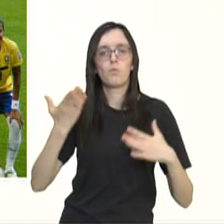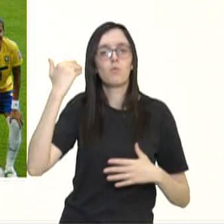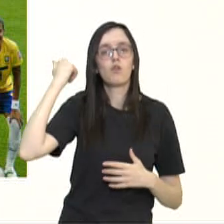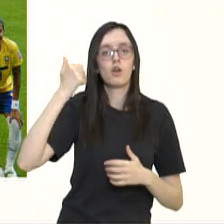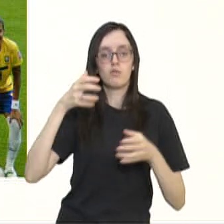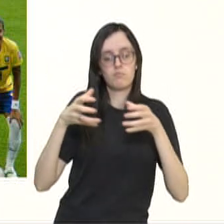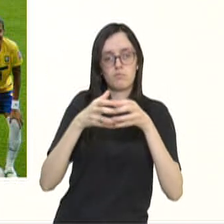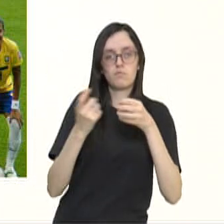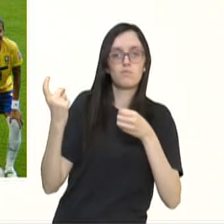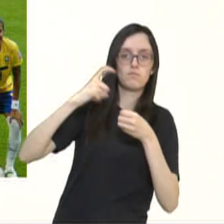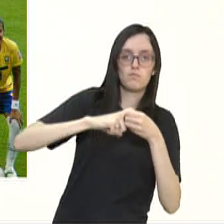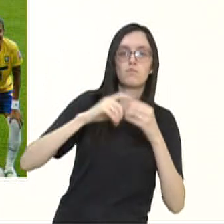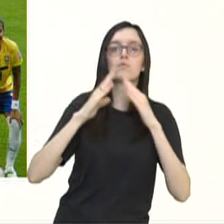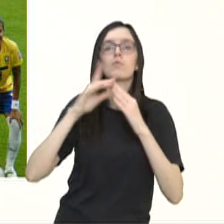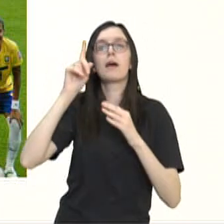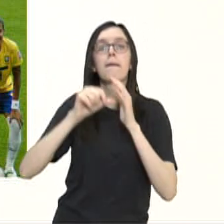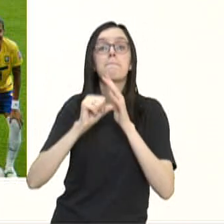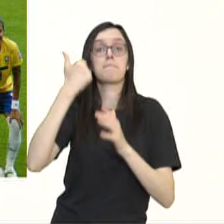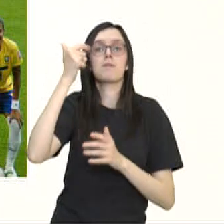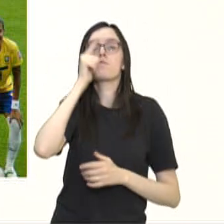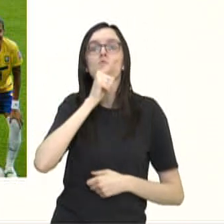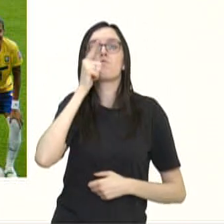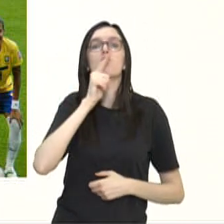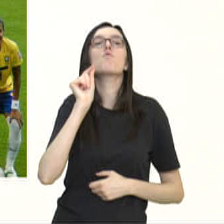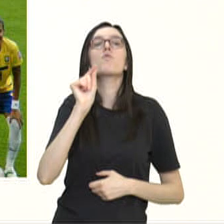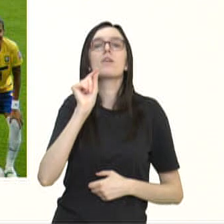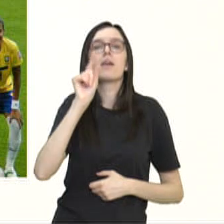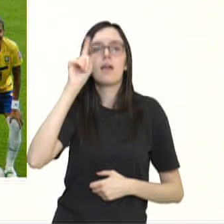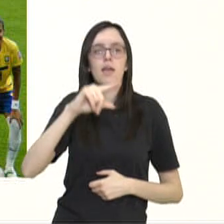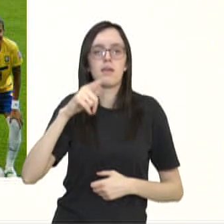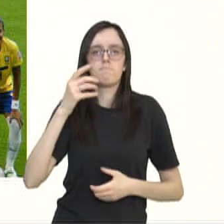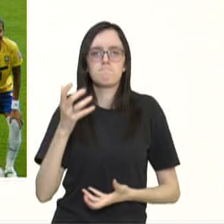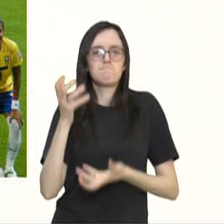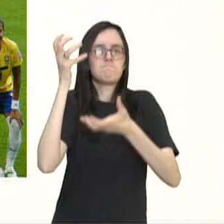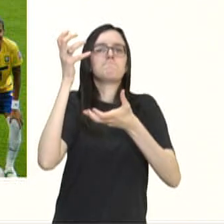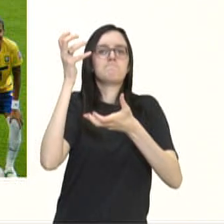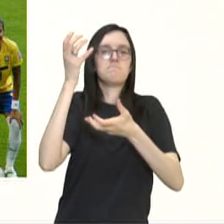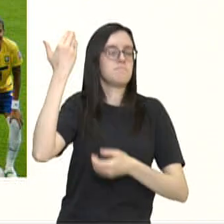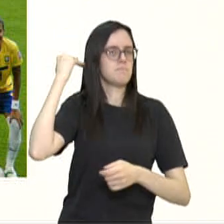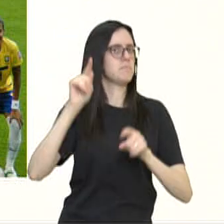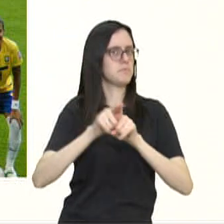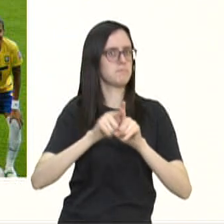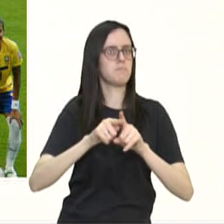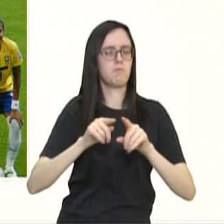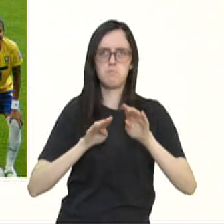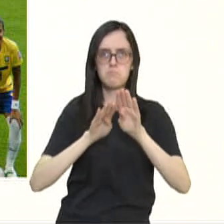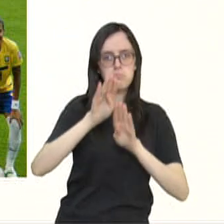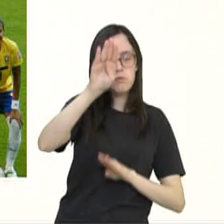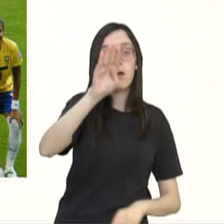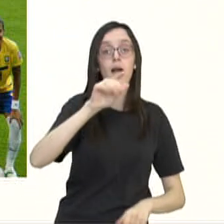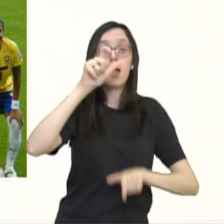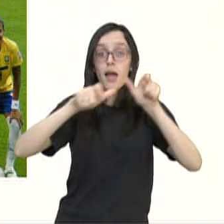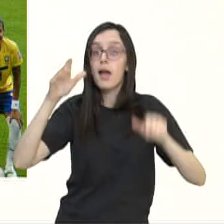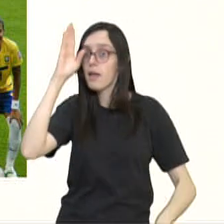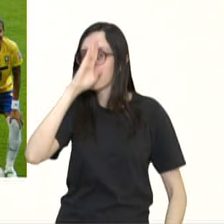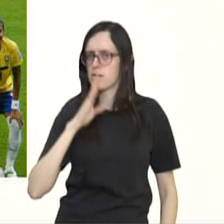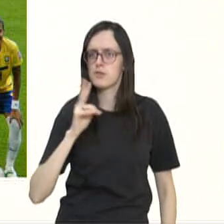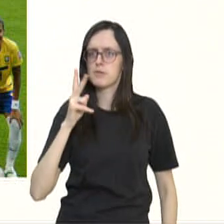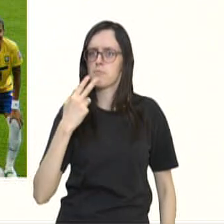espaço maior, merecidamente. Então, assim, em se tratando de competições oficiais a nível profissional, então